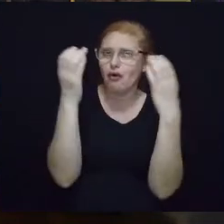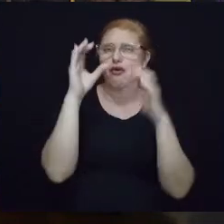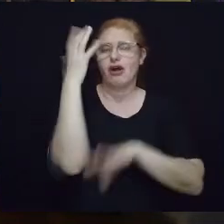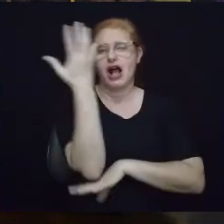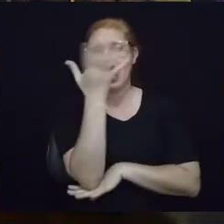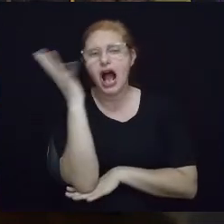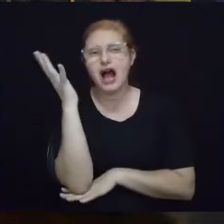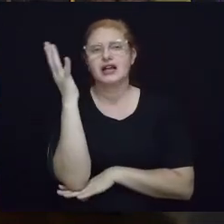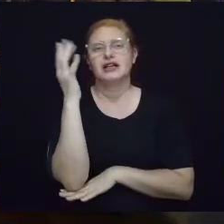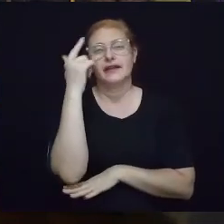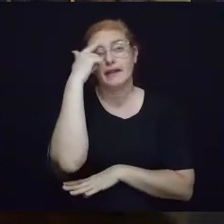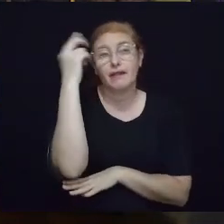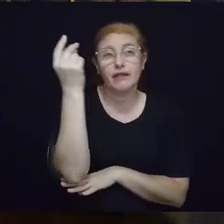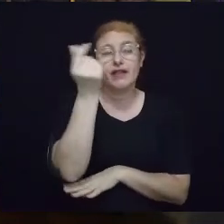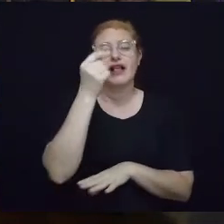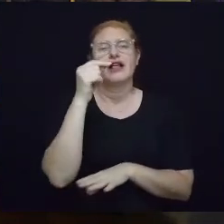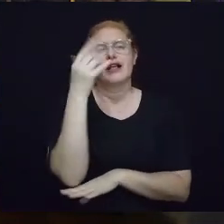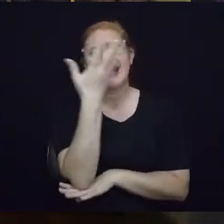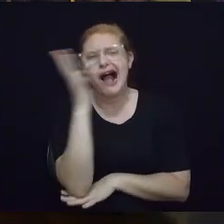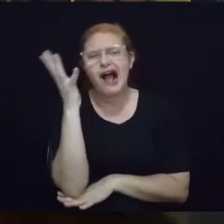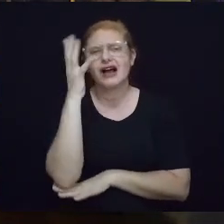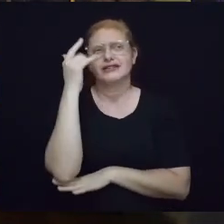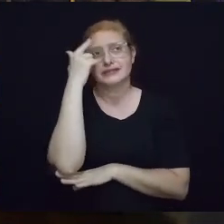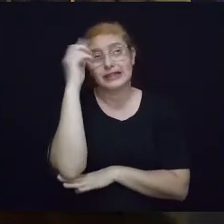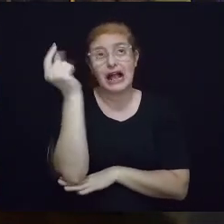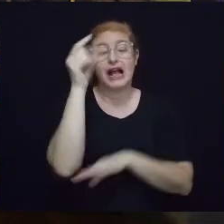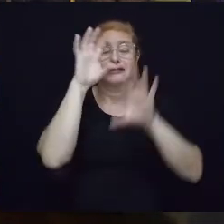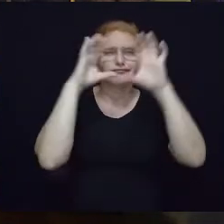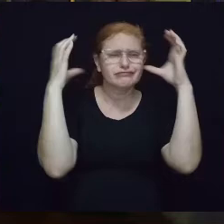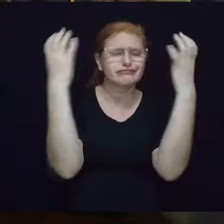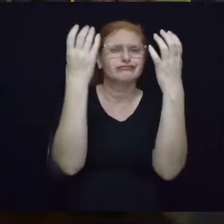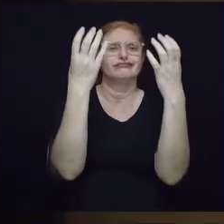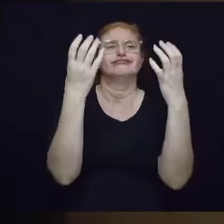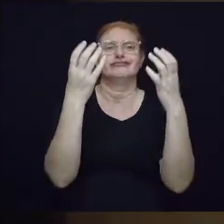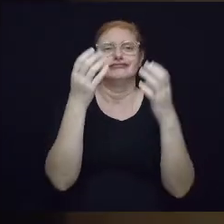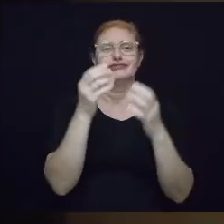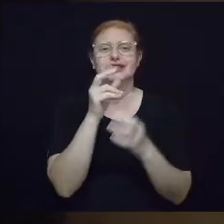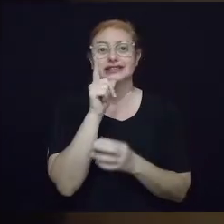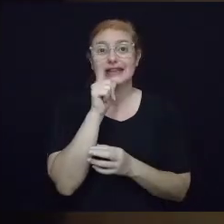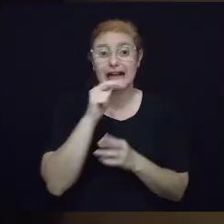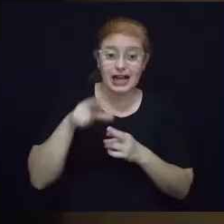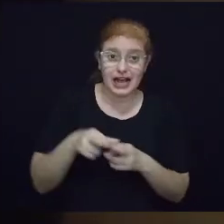Vem uma ideia de árvore, uma ideia de nuvem, de relevo e de rio. Né?